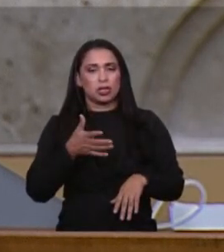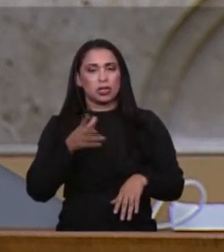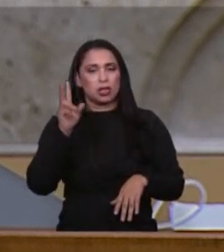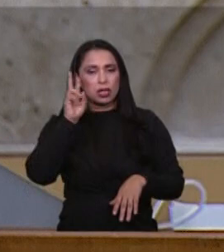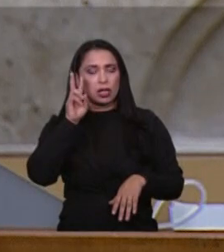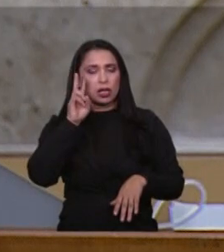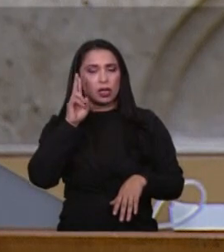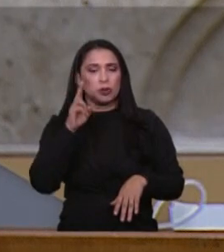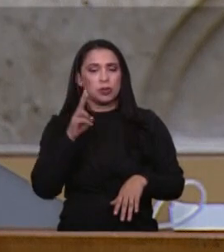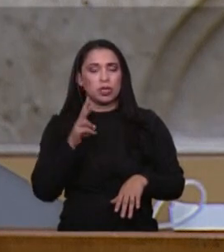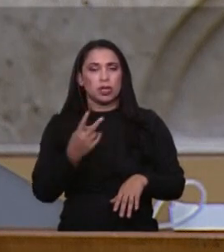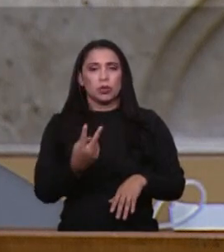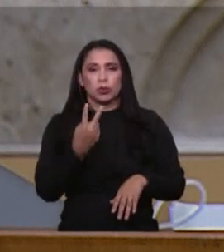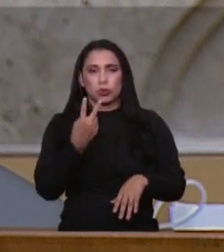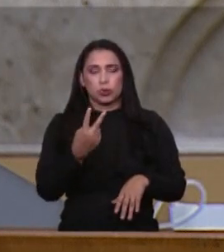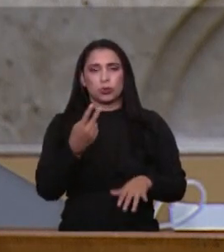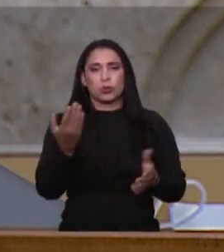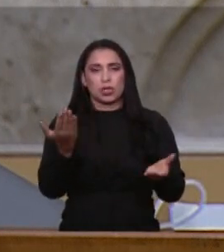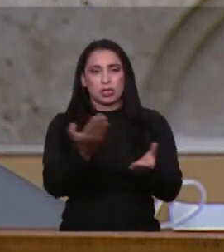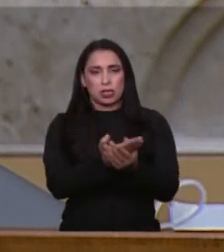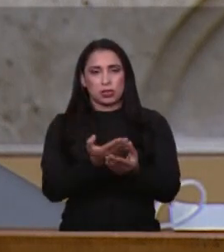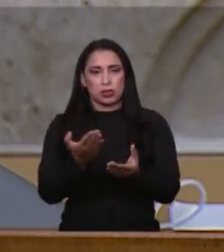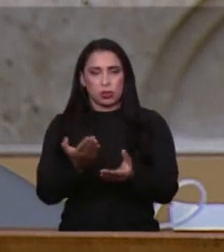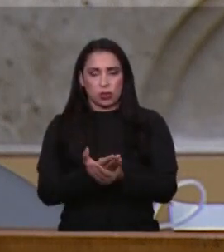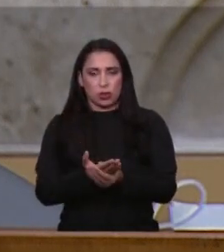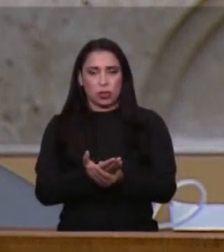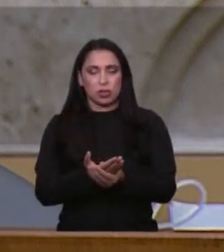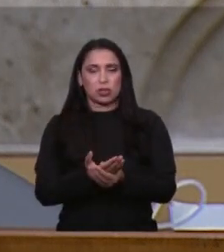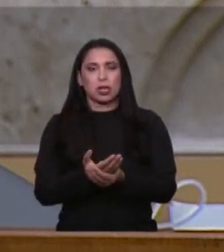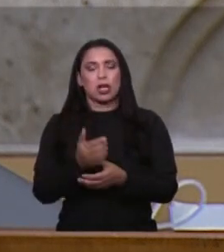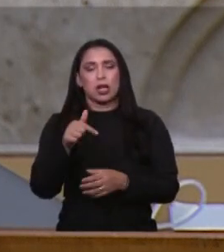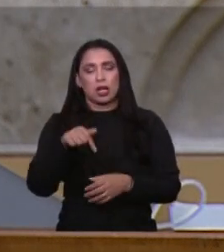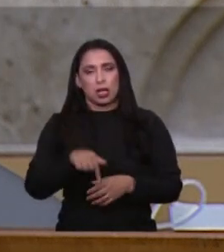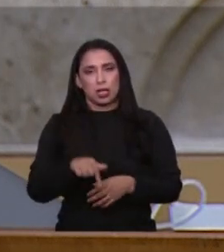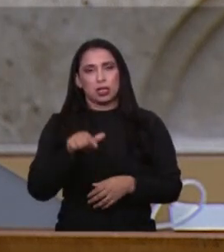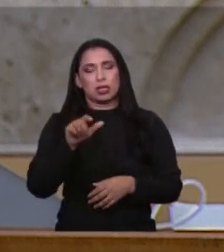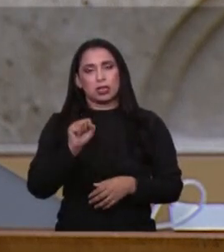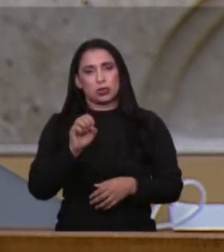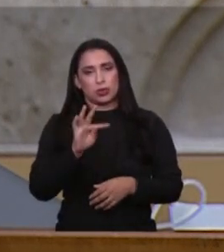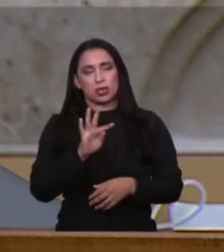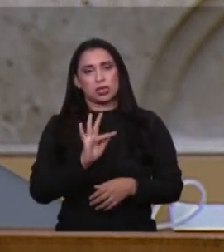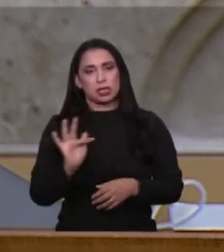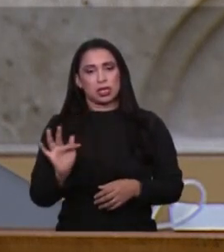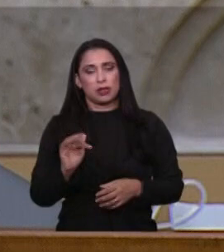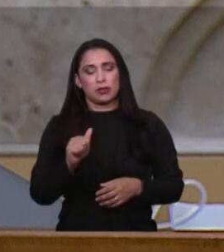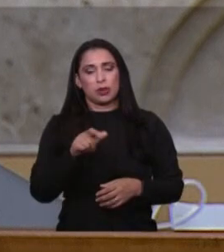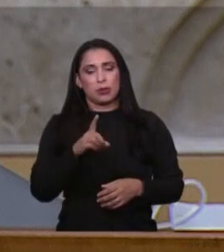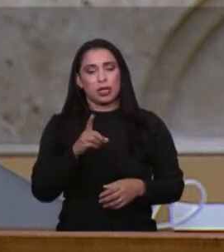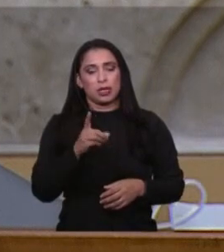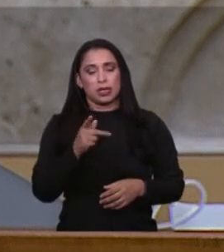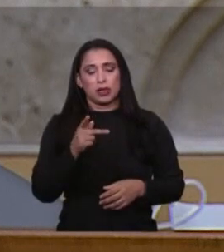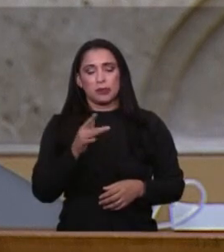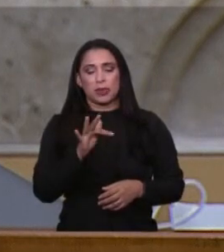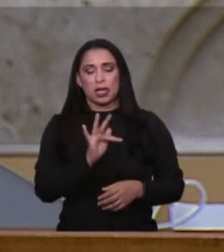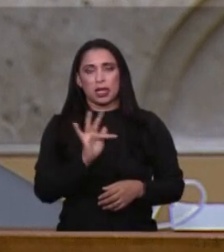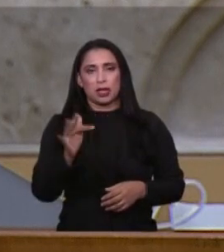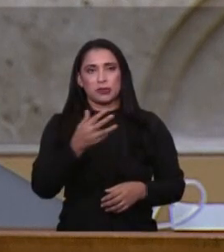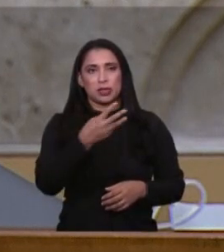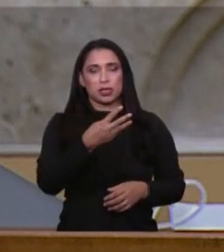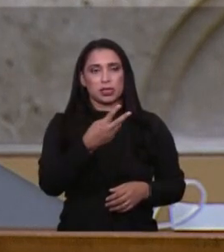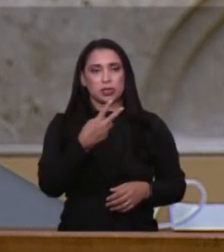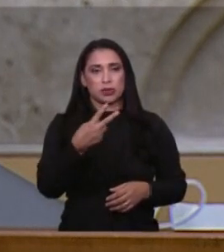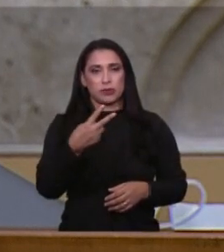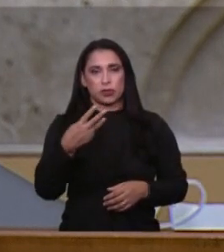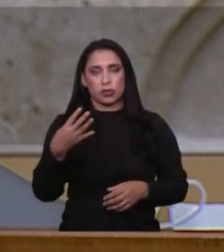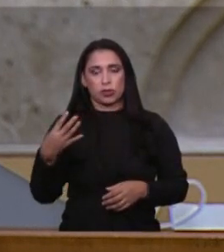que discutiram esse assunto aqui no tribunal. Uma ação direta, na verdade, uma ADPF